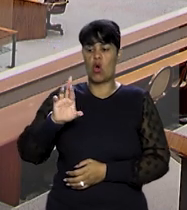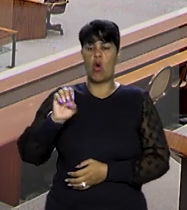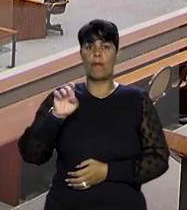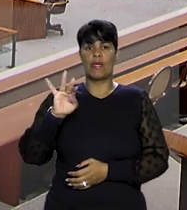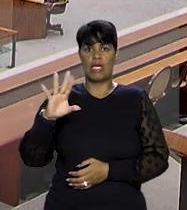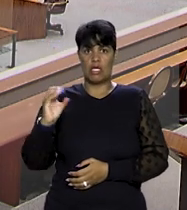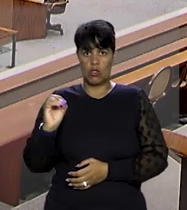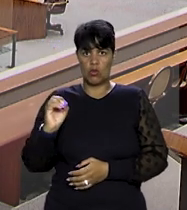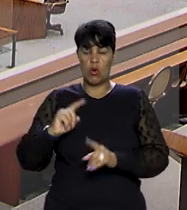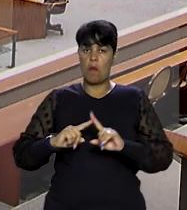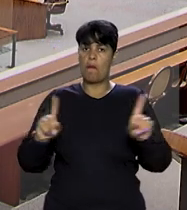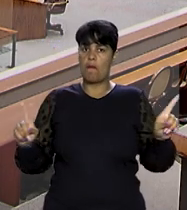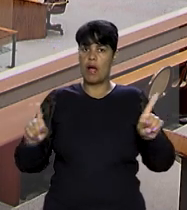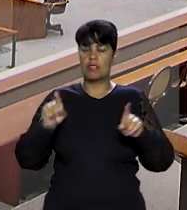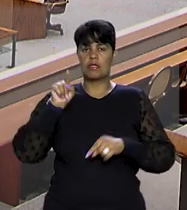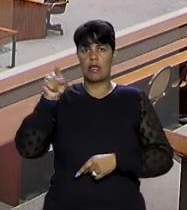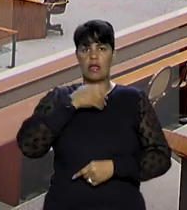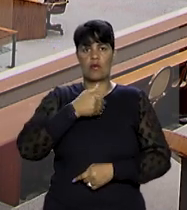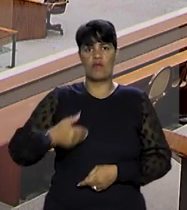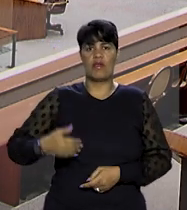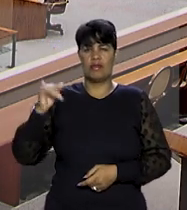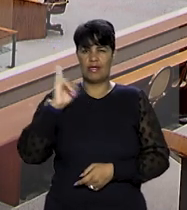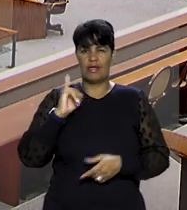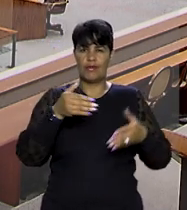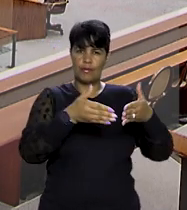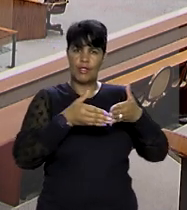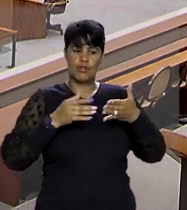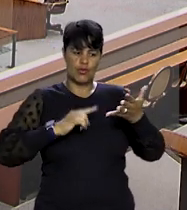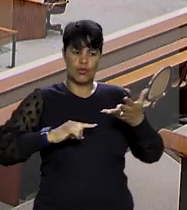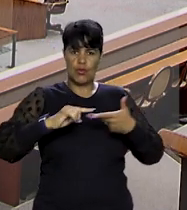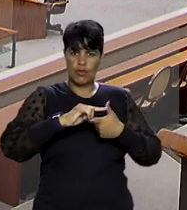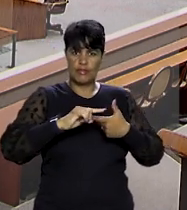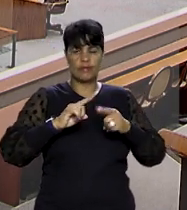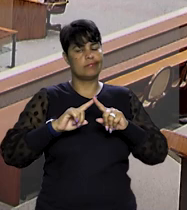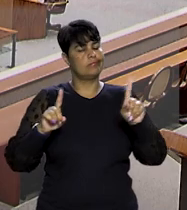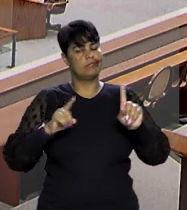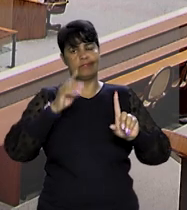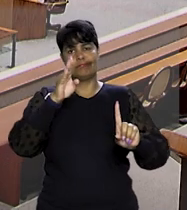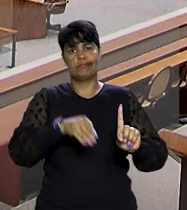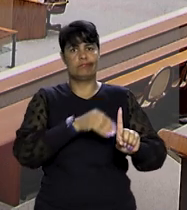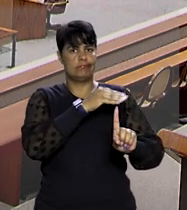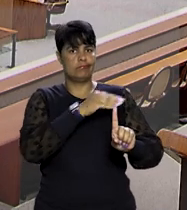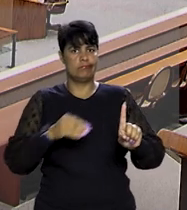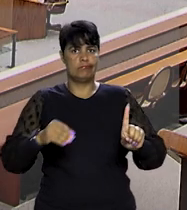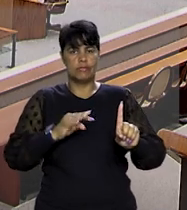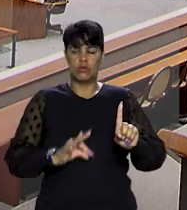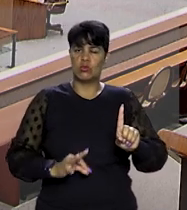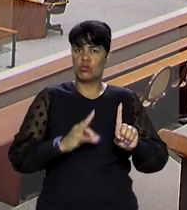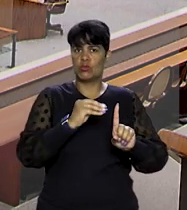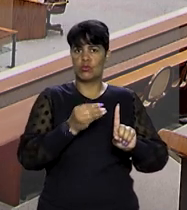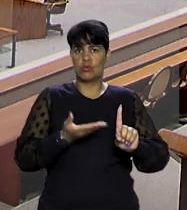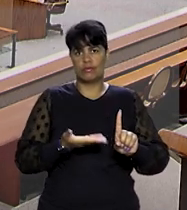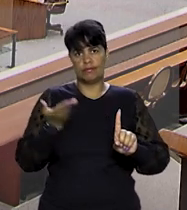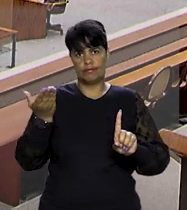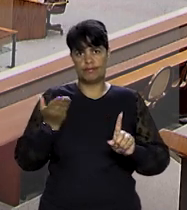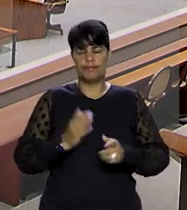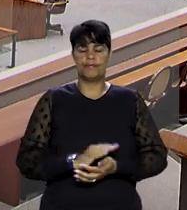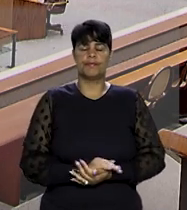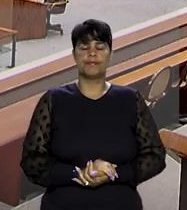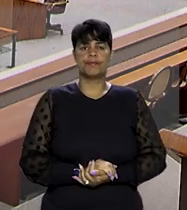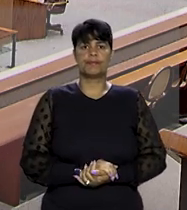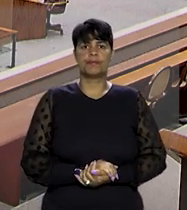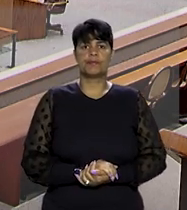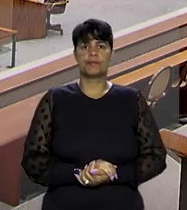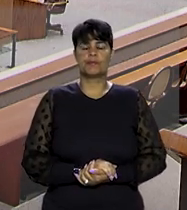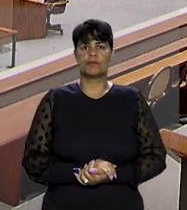Robinho e negou o pedido da defesa para que o governo italiano envie a cópia integral e traduzida do processo que o condenou a 9 anos